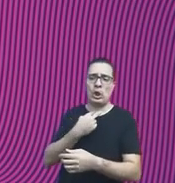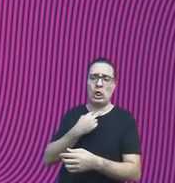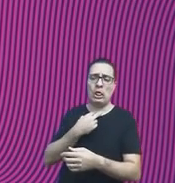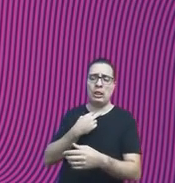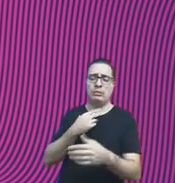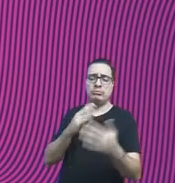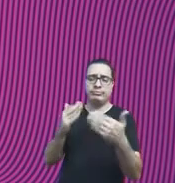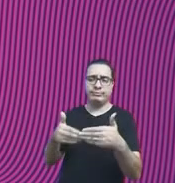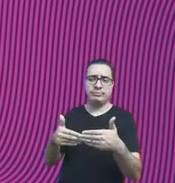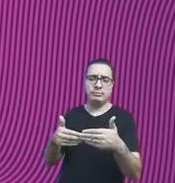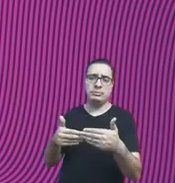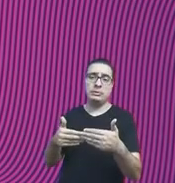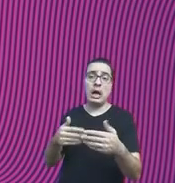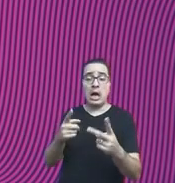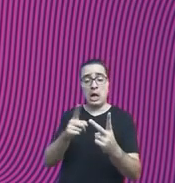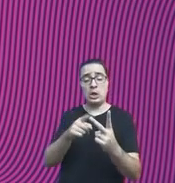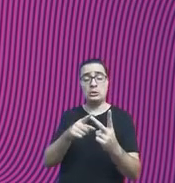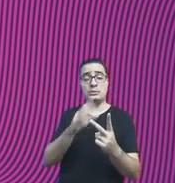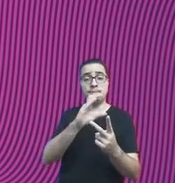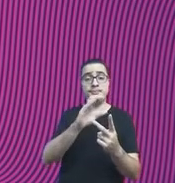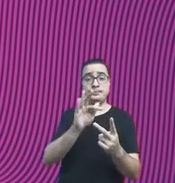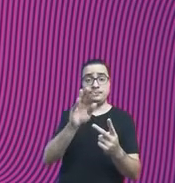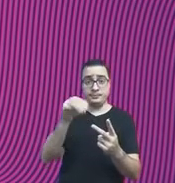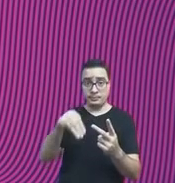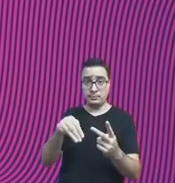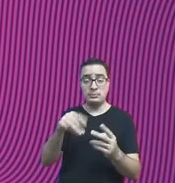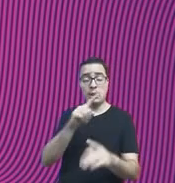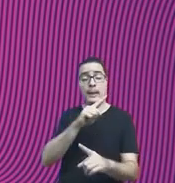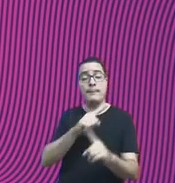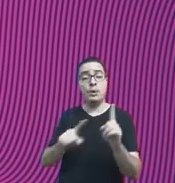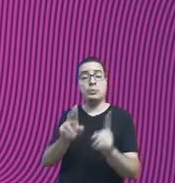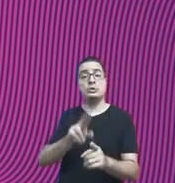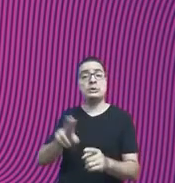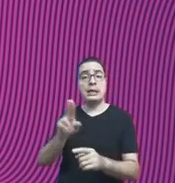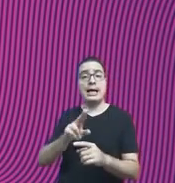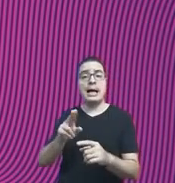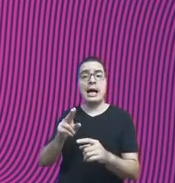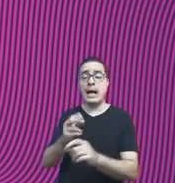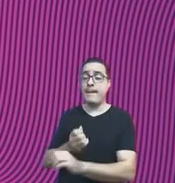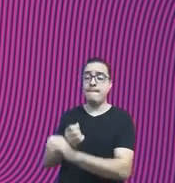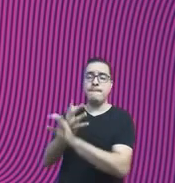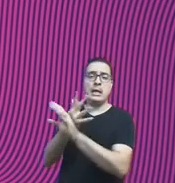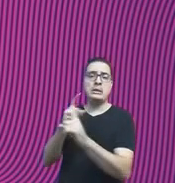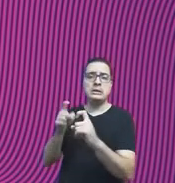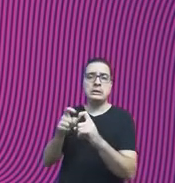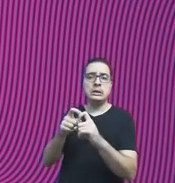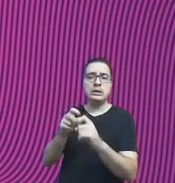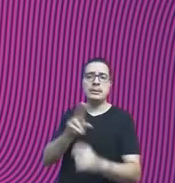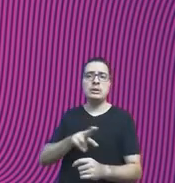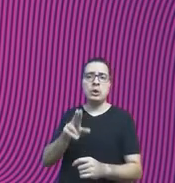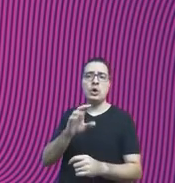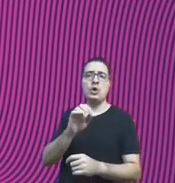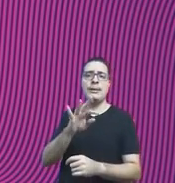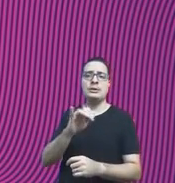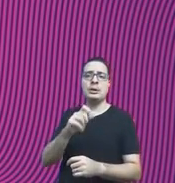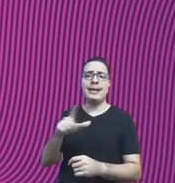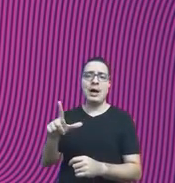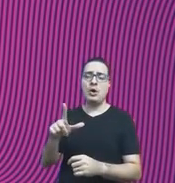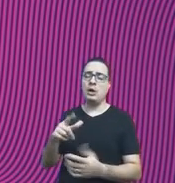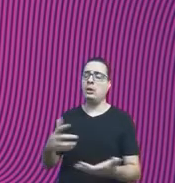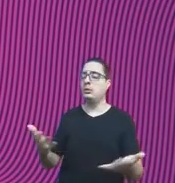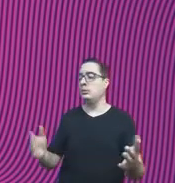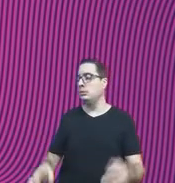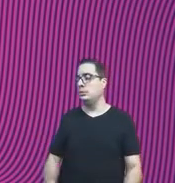sim, uma resolução do CFM que proíbe a utilização de telemedicina para saúde ocupacional. Aqui também dói, né? Tem hora que o